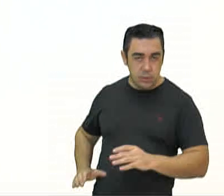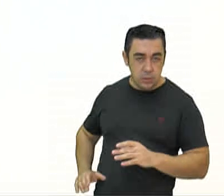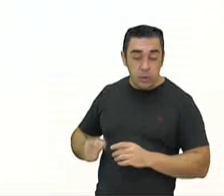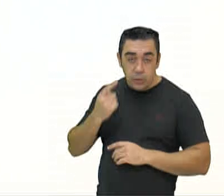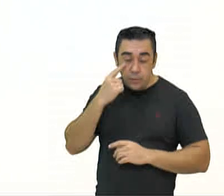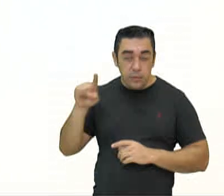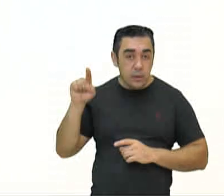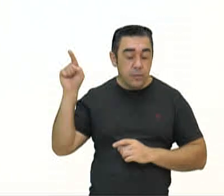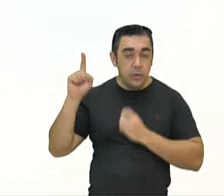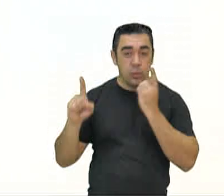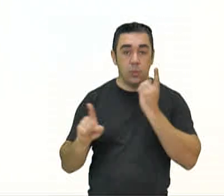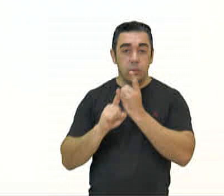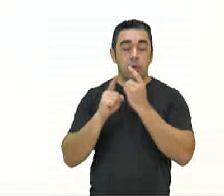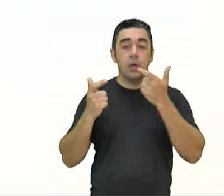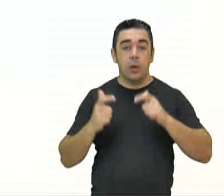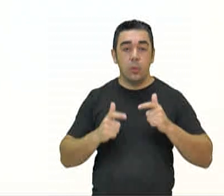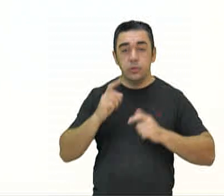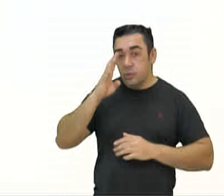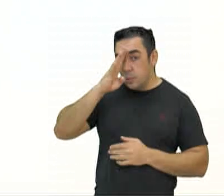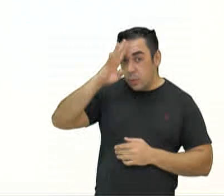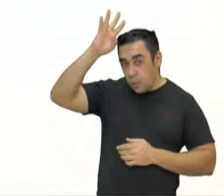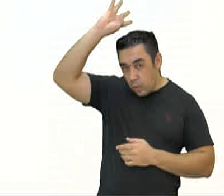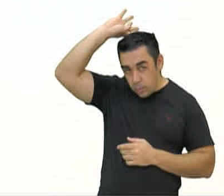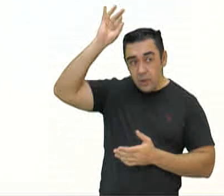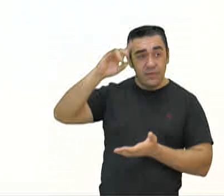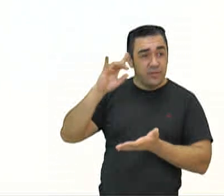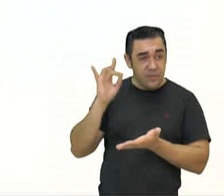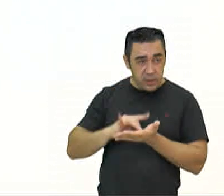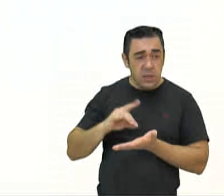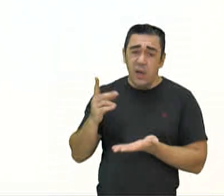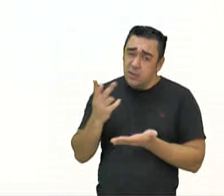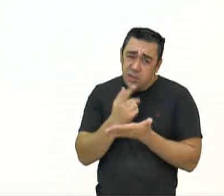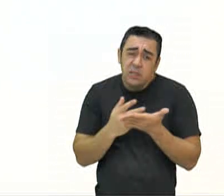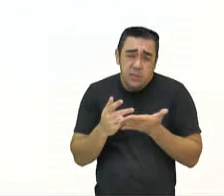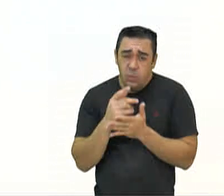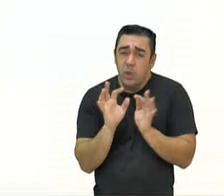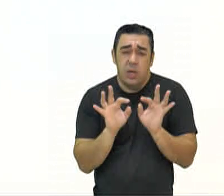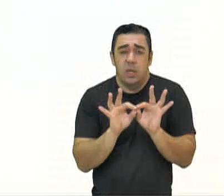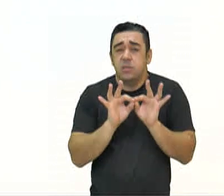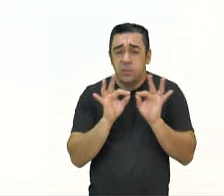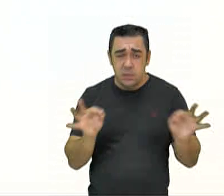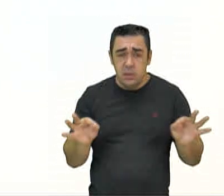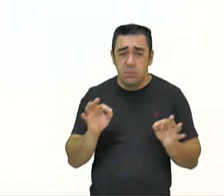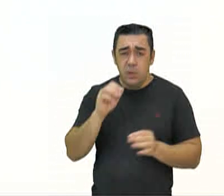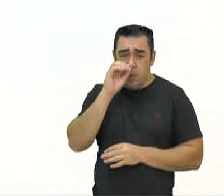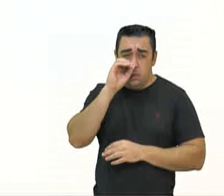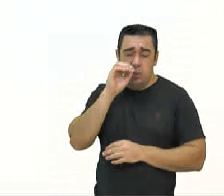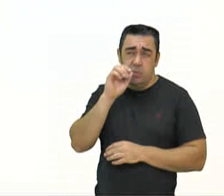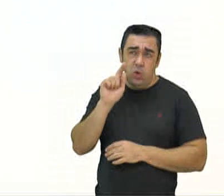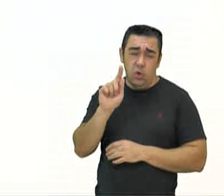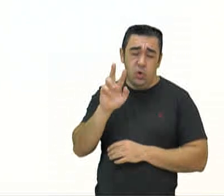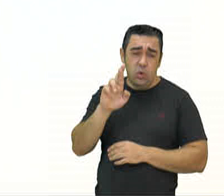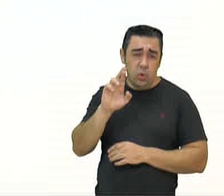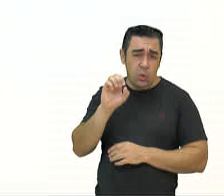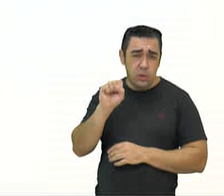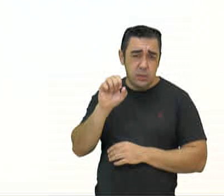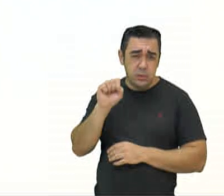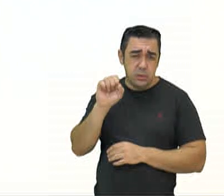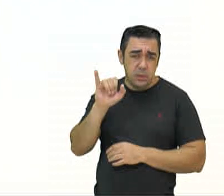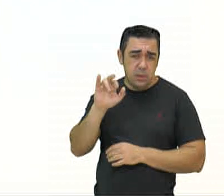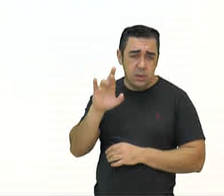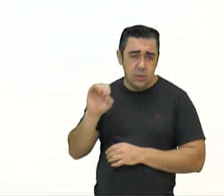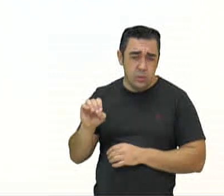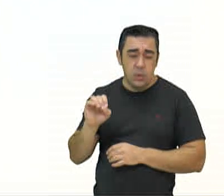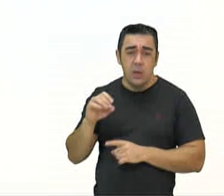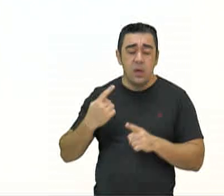assim, realmente, né, dos críticos, é grosseiro, feito de qualquer jeito. Esse de qualquer jeito é porque